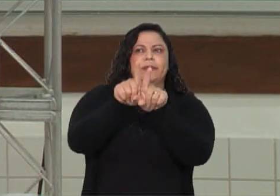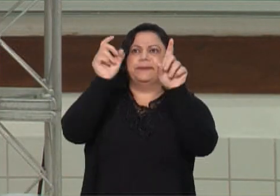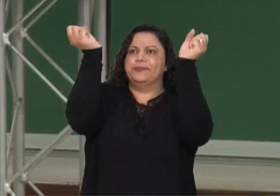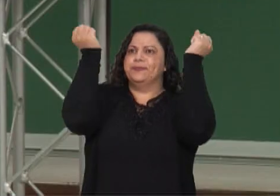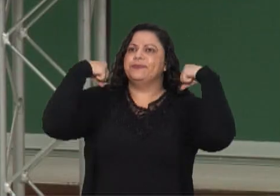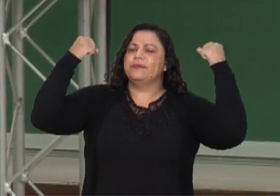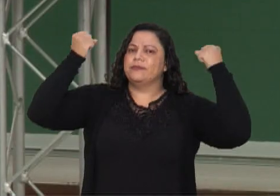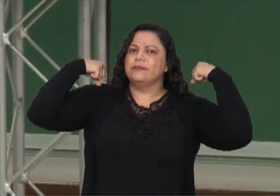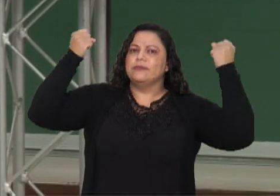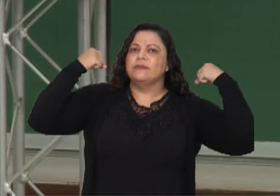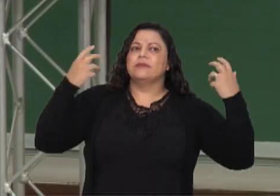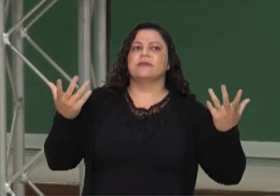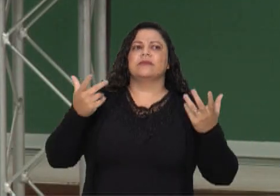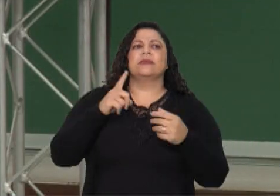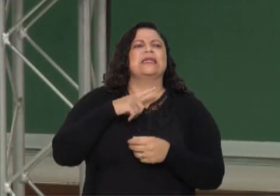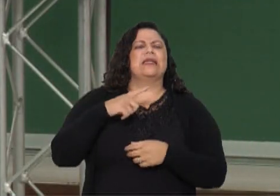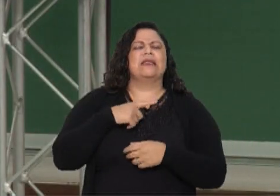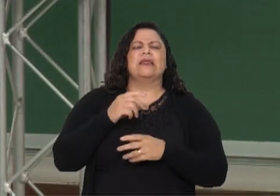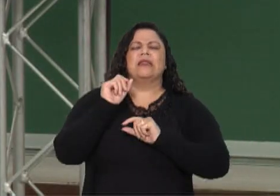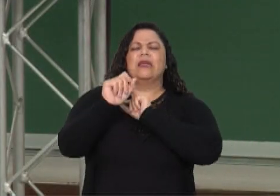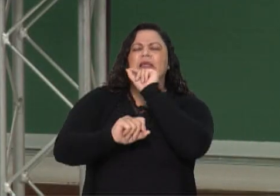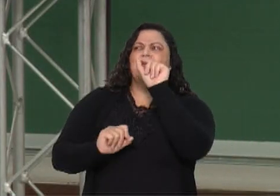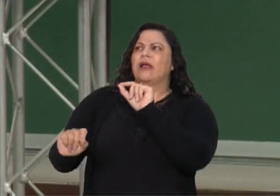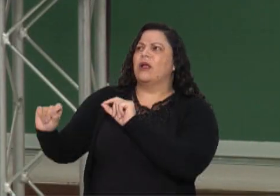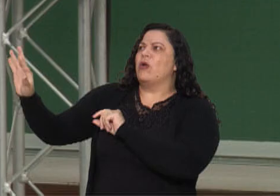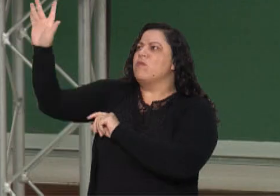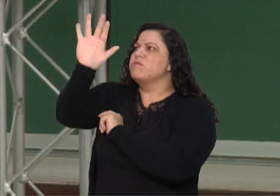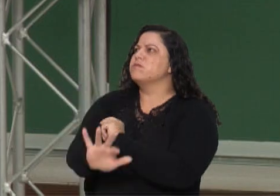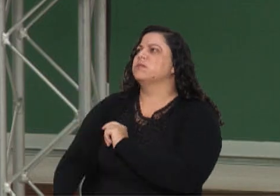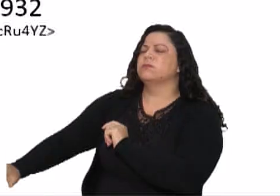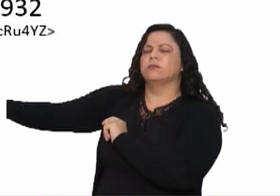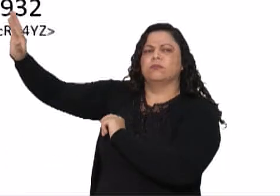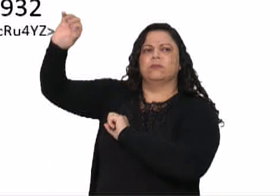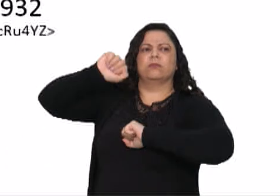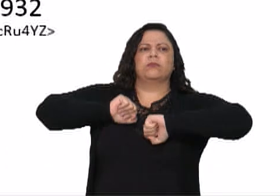aqui a gente tem uma obra que é a Indústria Detroit, né, de